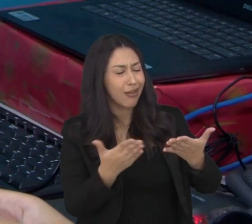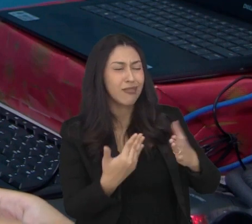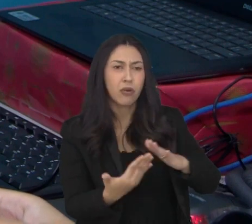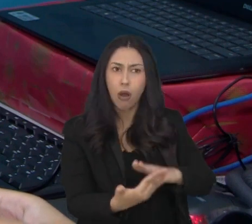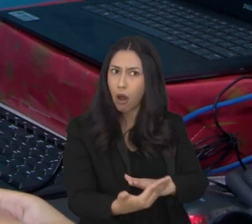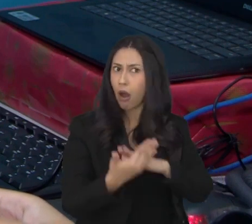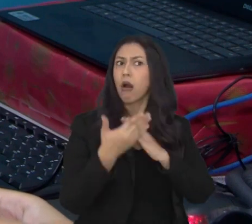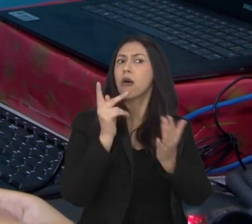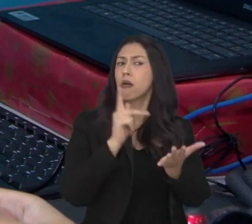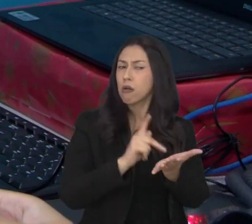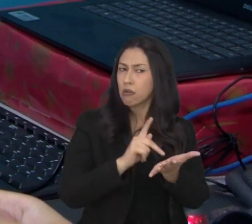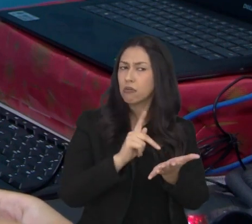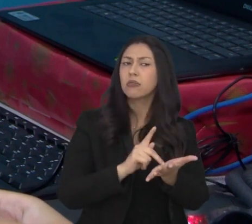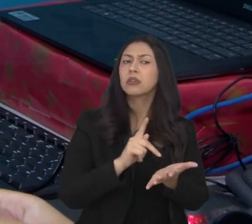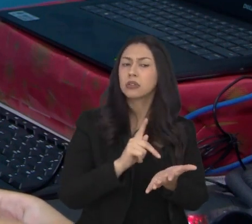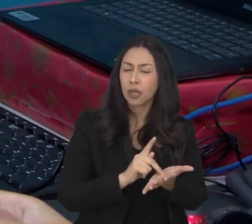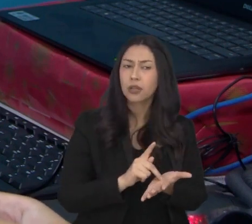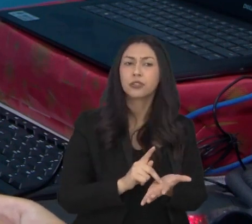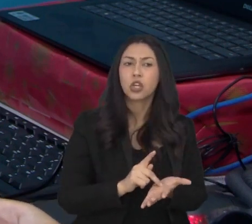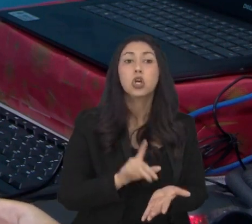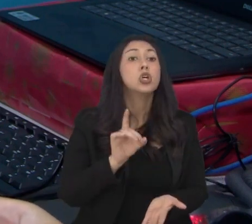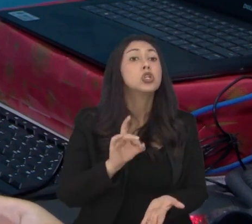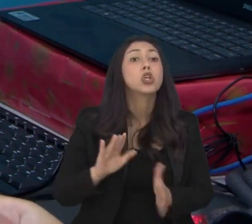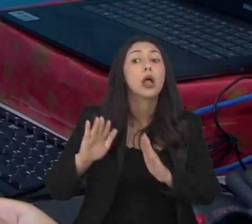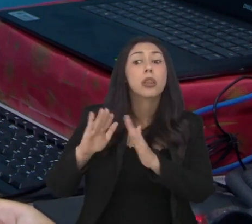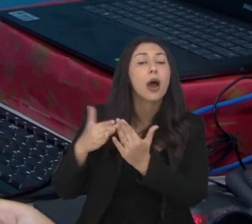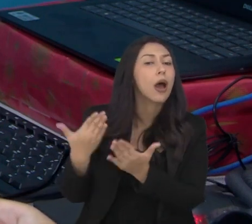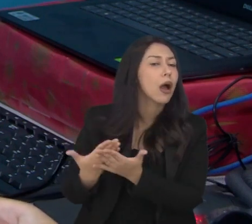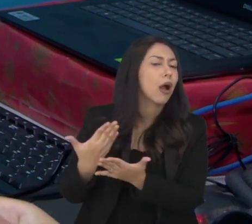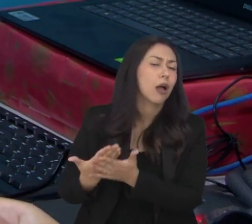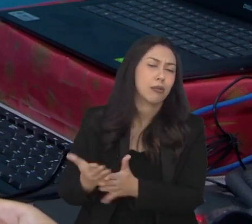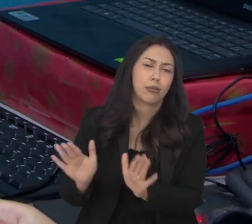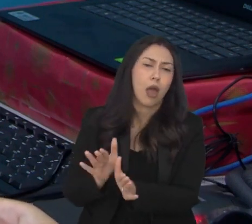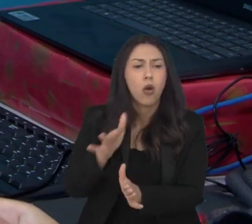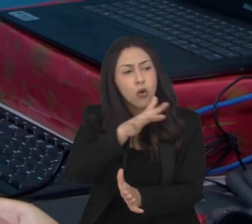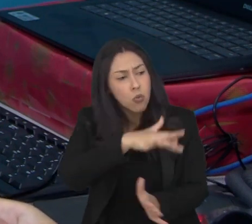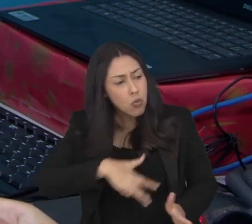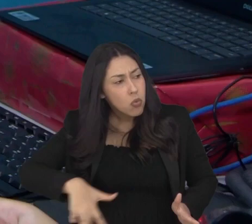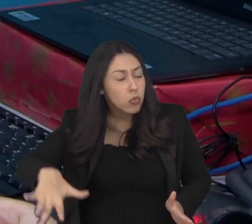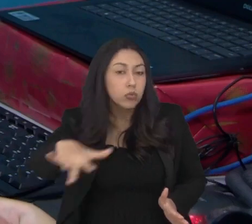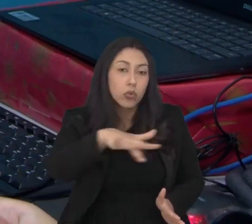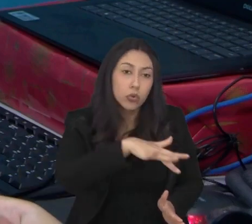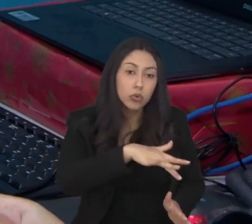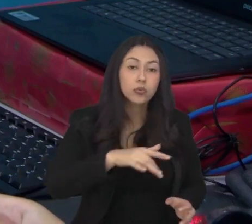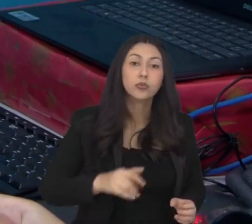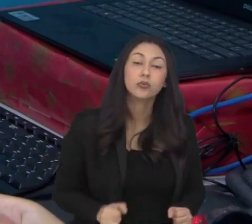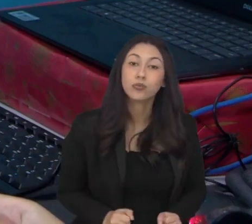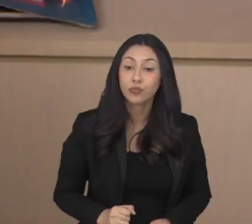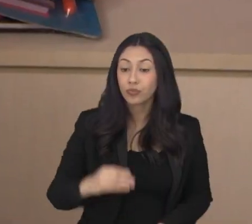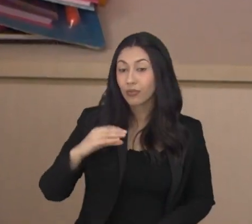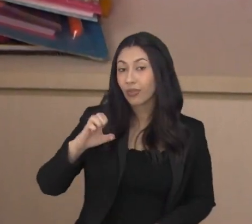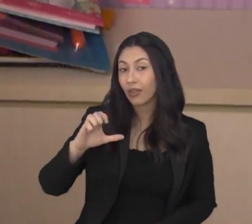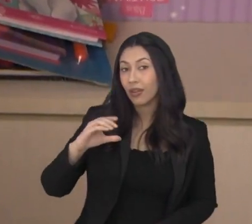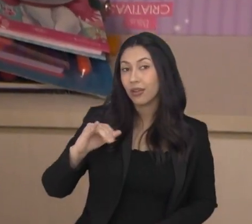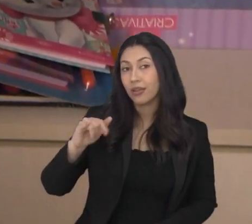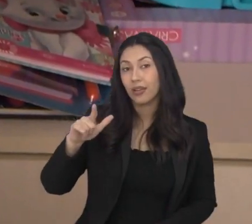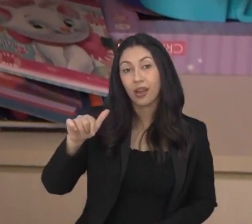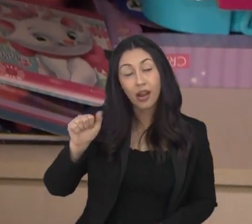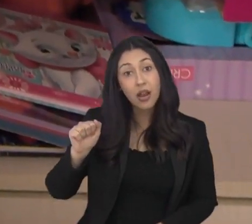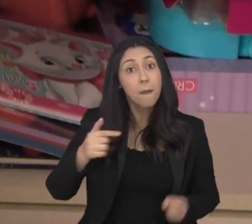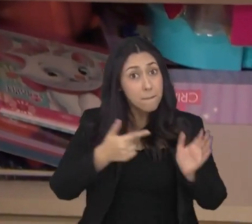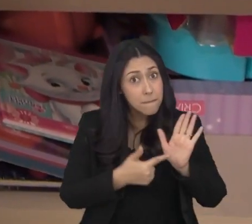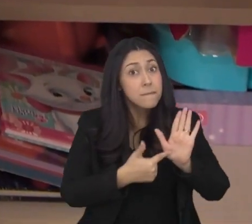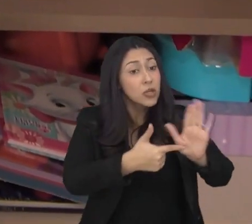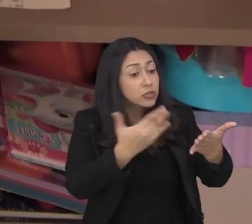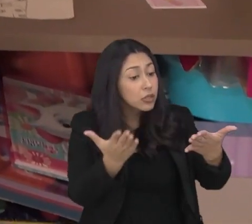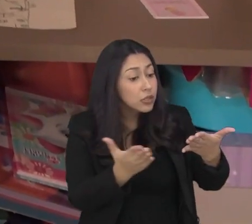poderosíssima, não só para quem estuda, mas de um modo geral para a população. E a Cecília